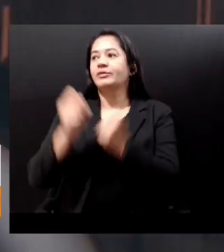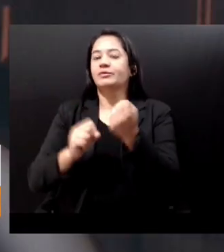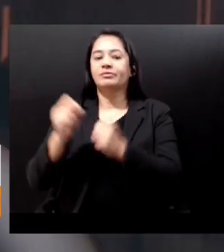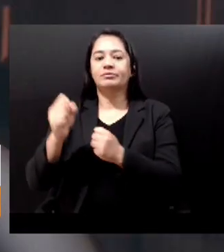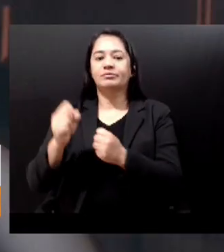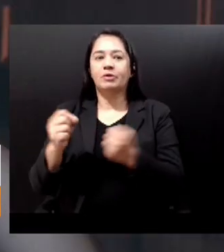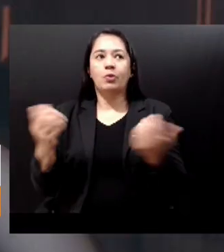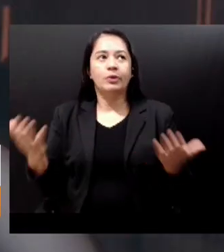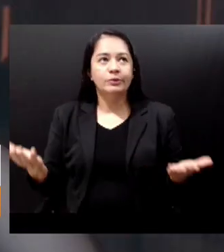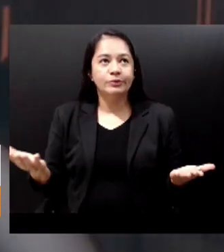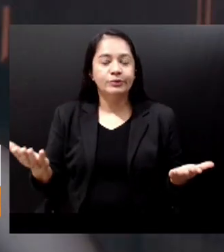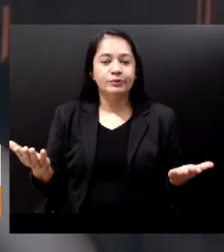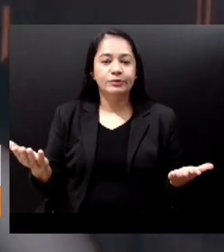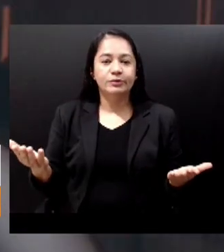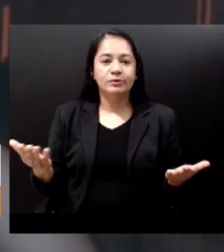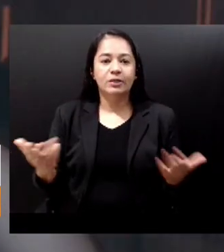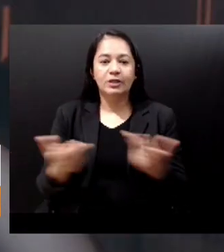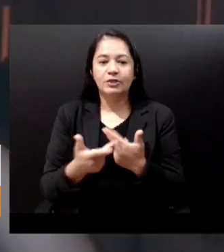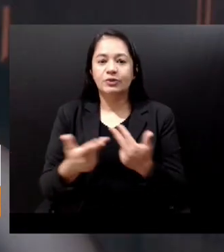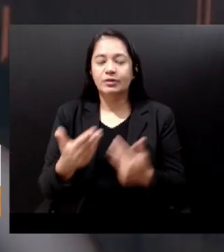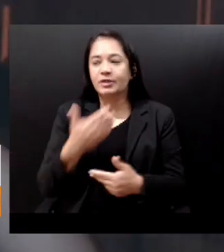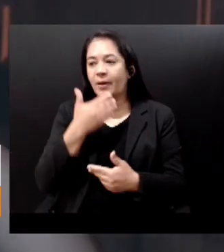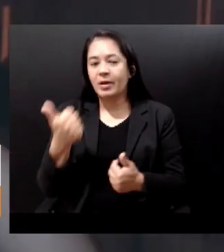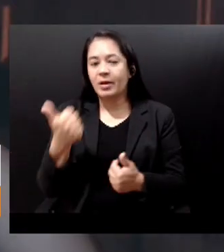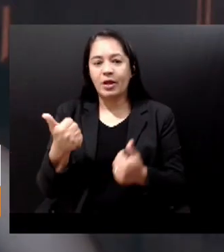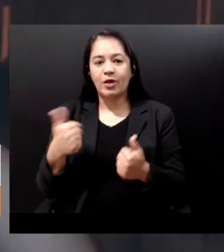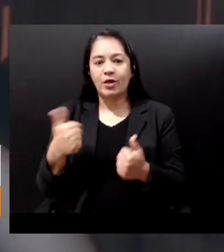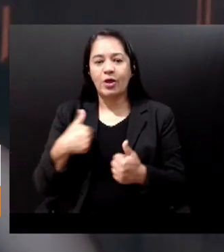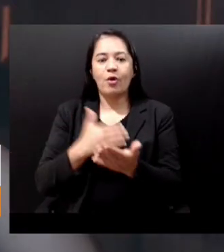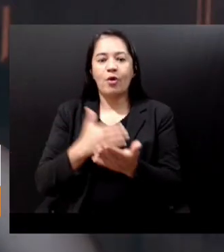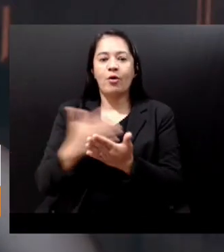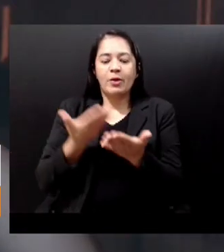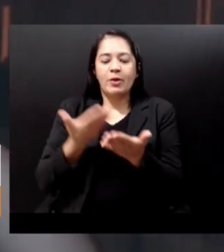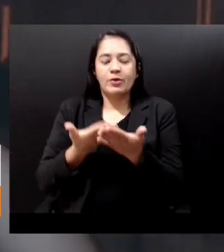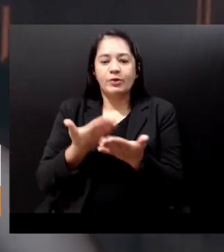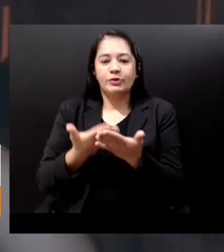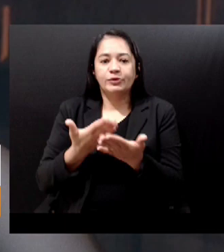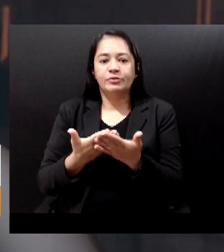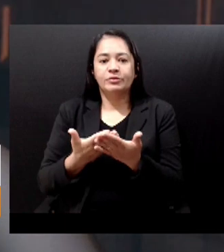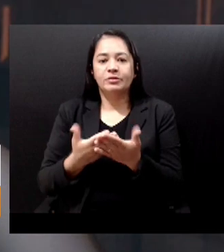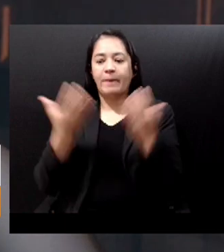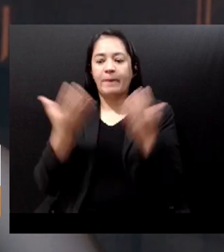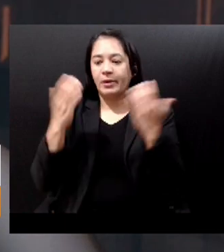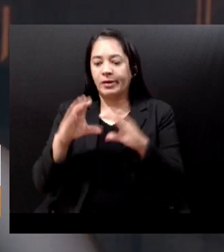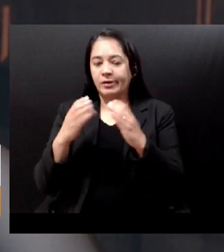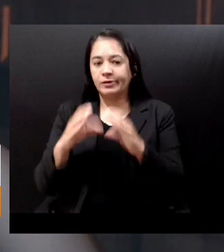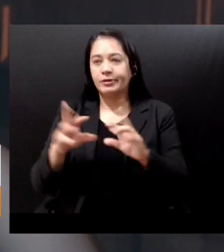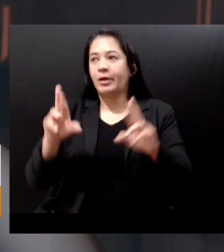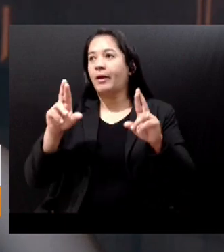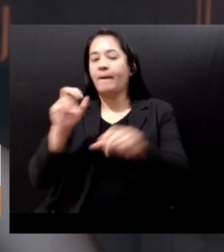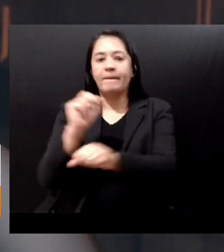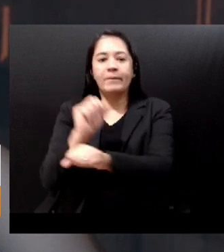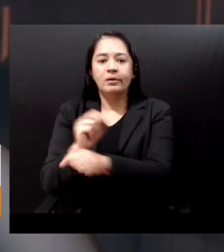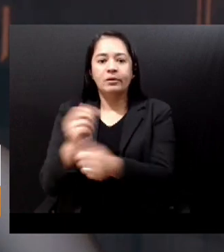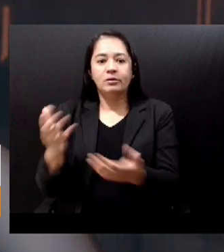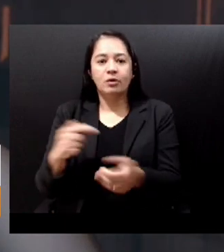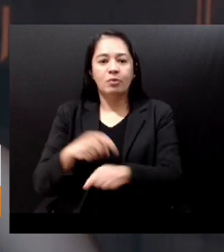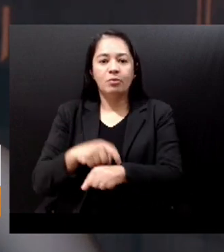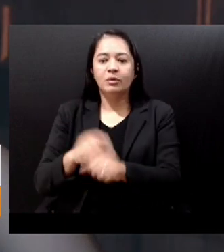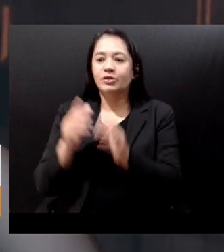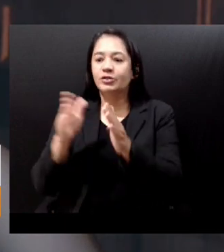a situação estiver num ponto ideal, eu começo a estudar para aquele concurso. Uhum. Esperando um momento que não chega,